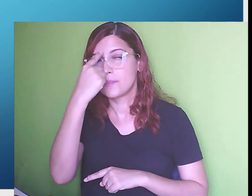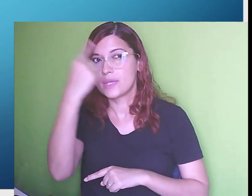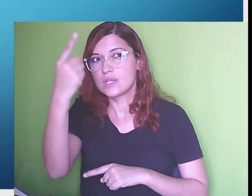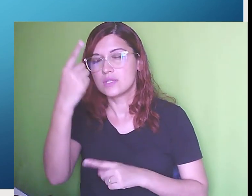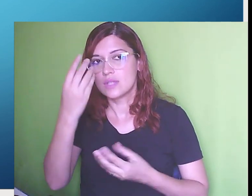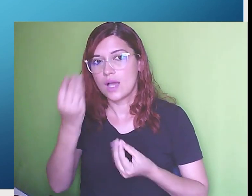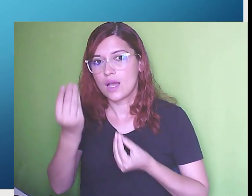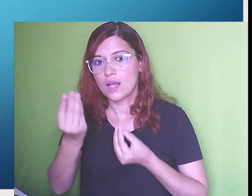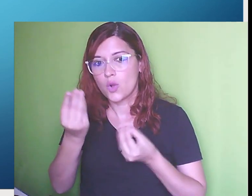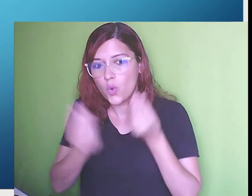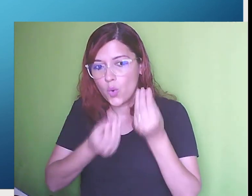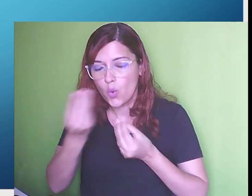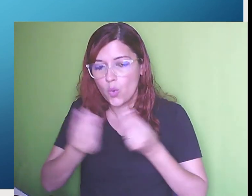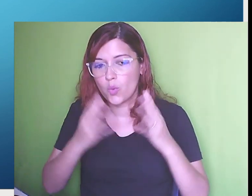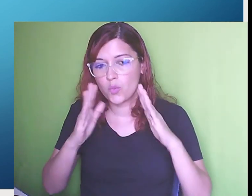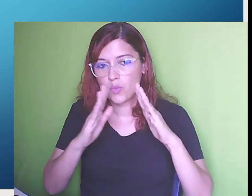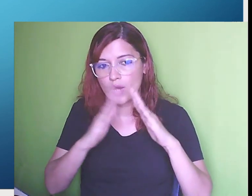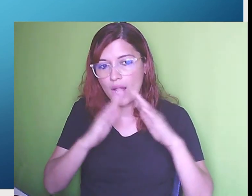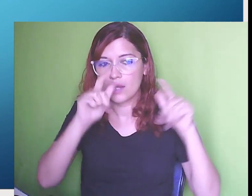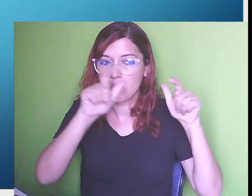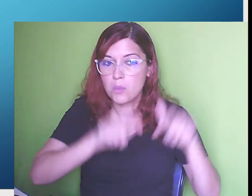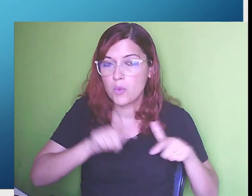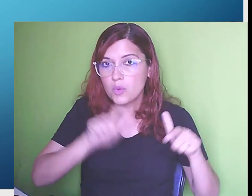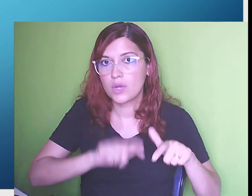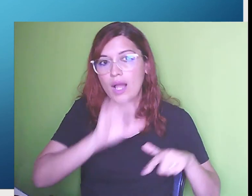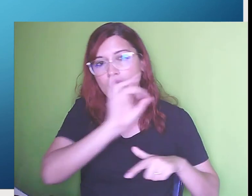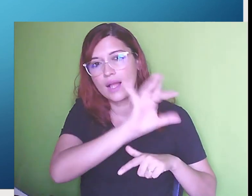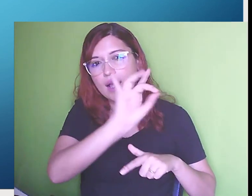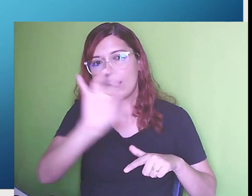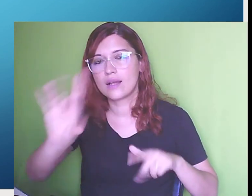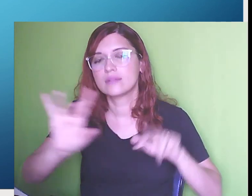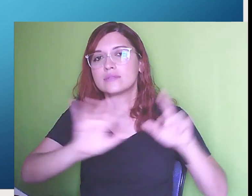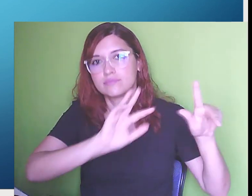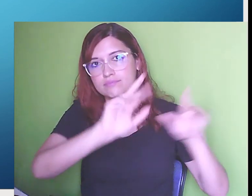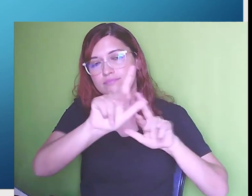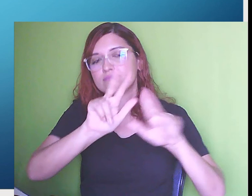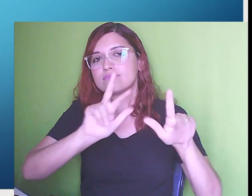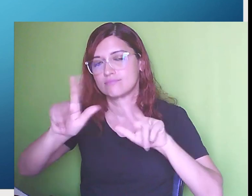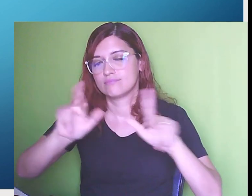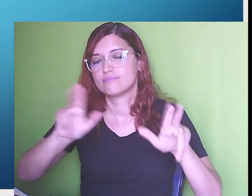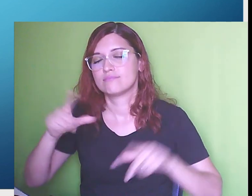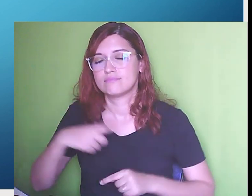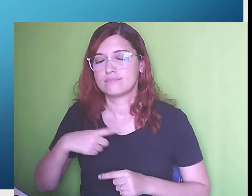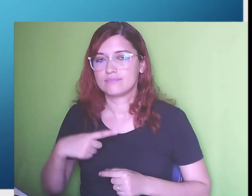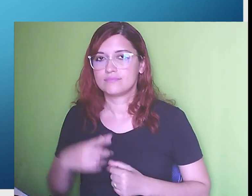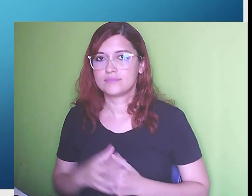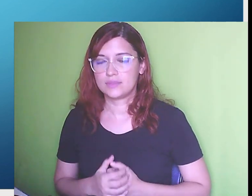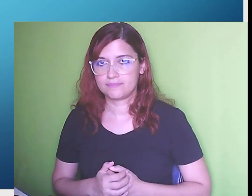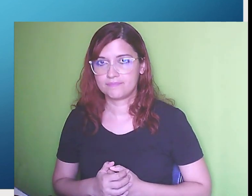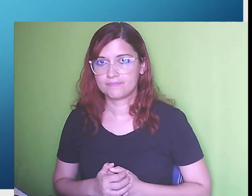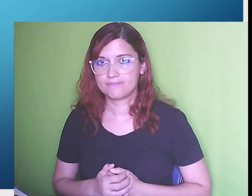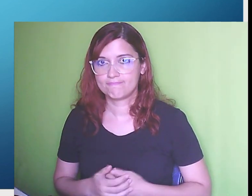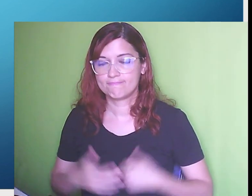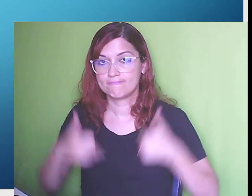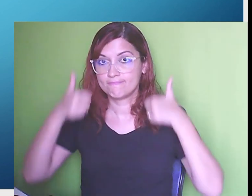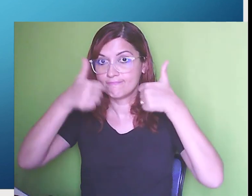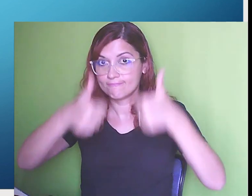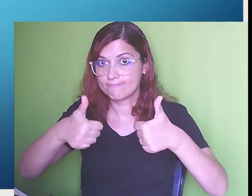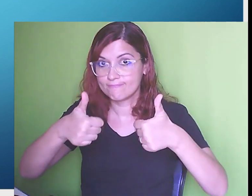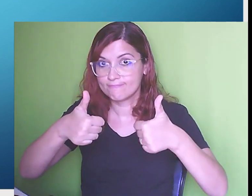Mas, isso ajuda a dimensionar, de acordo com o local, o quanto que você vai usar.